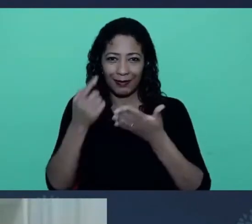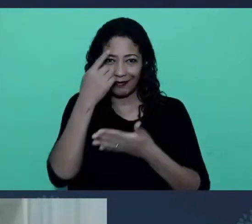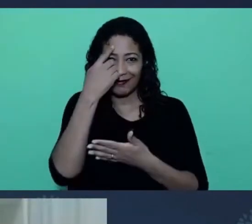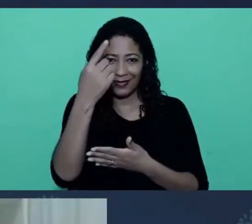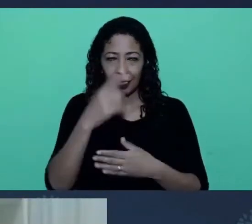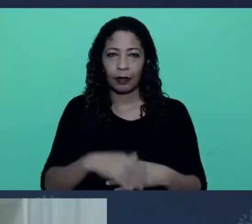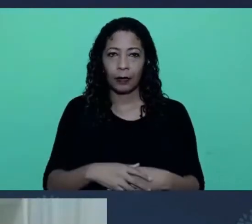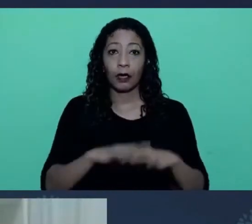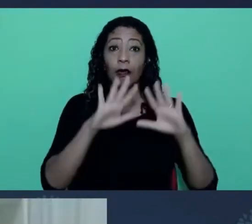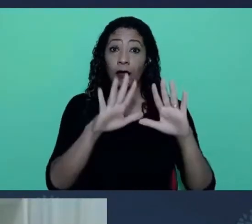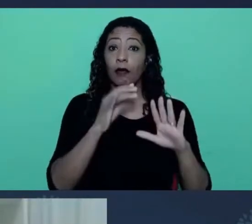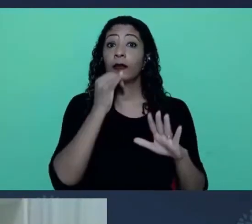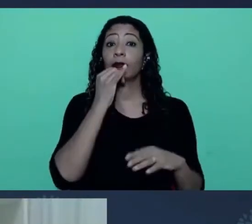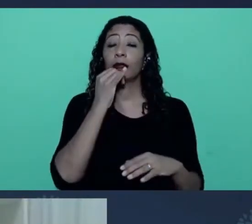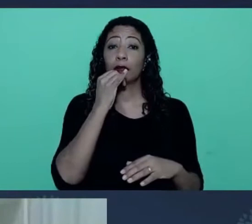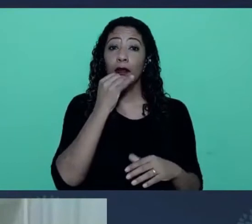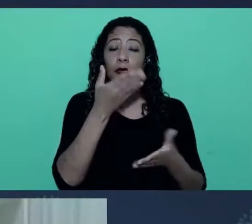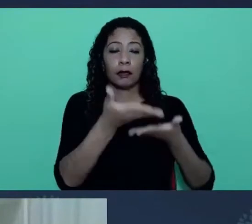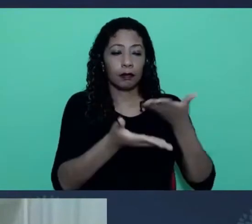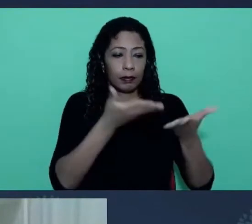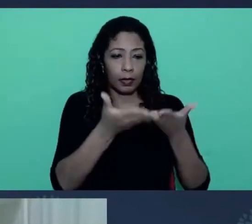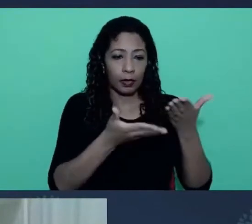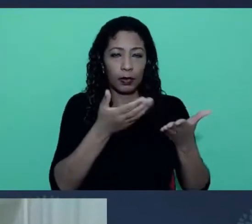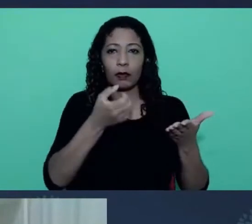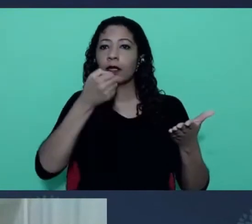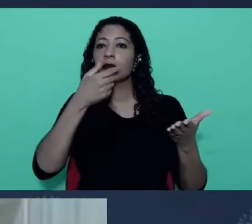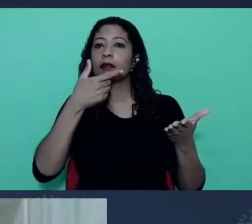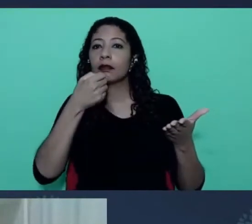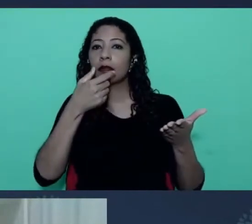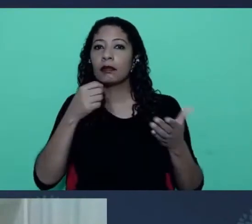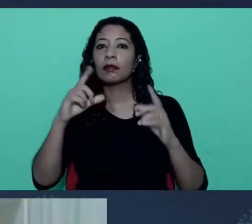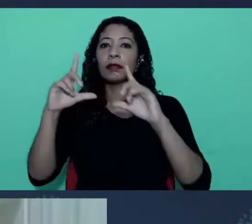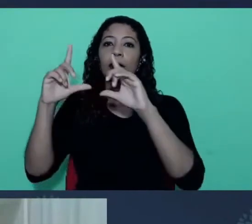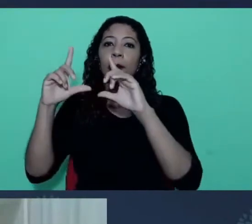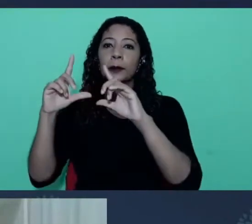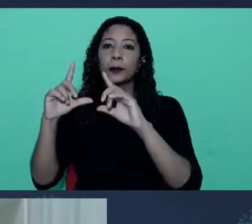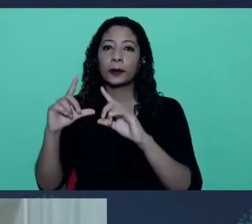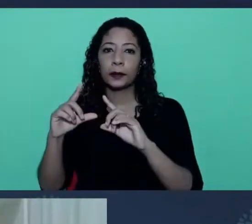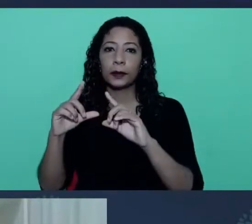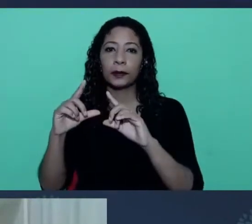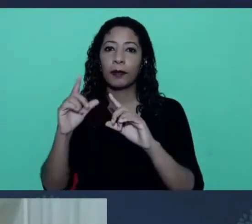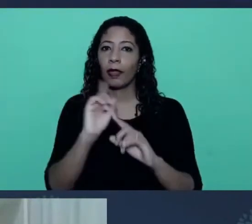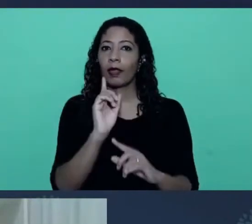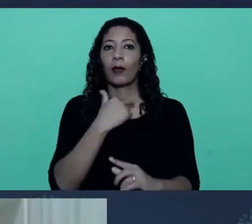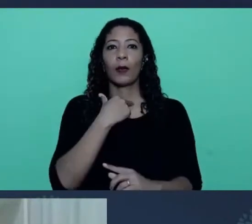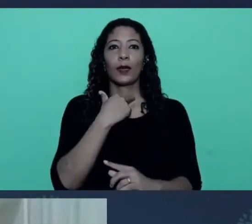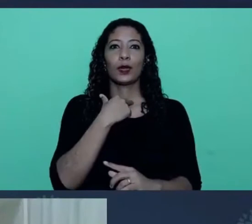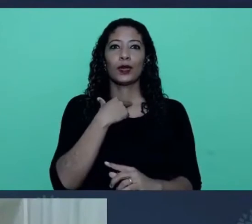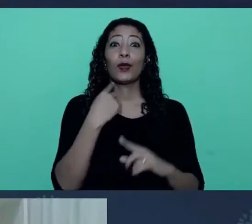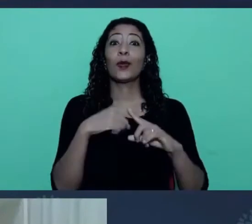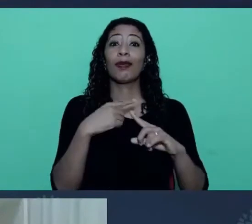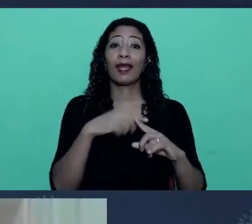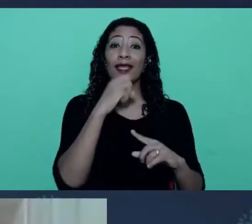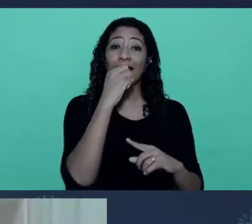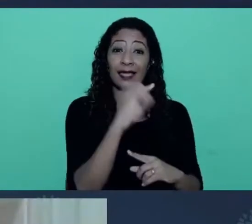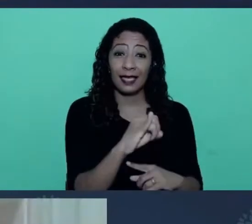indivíduos que têm asma sem que o tratamento farmacológico esteja otimizado, porque se a gente fizer isso, a